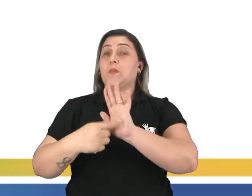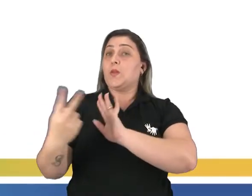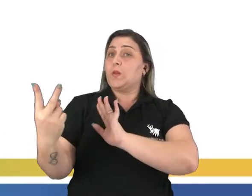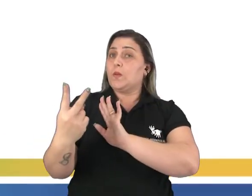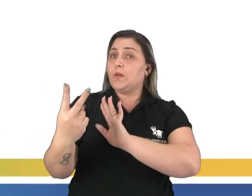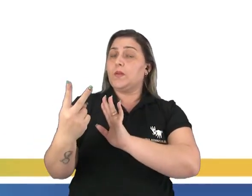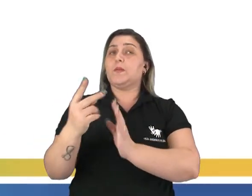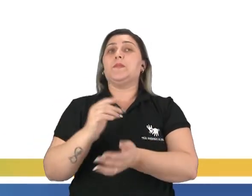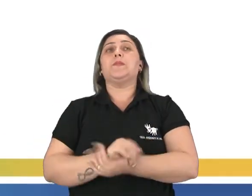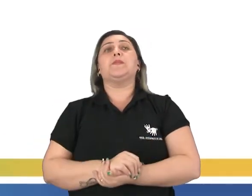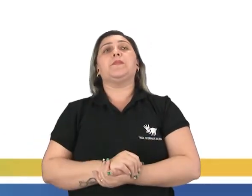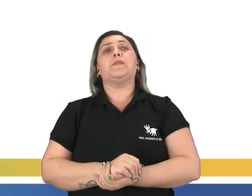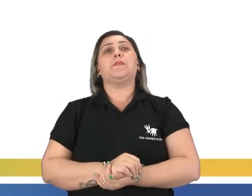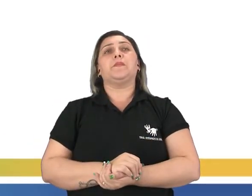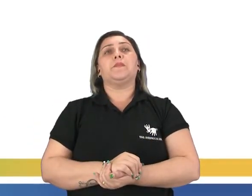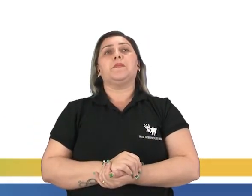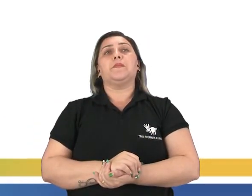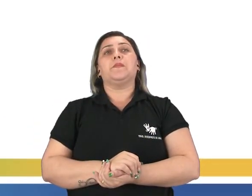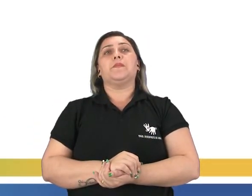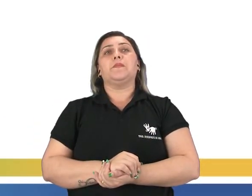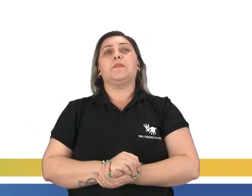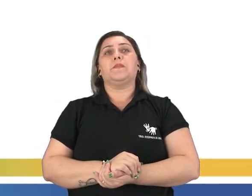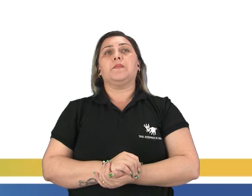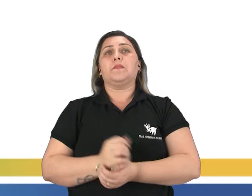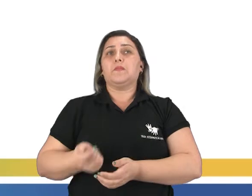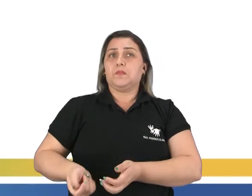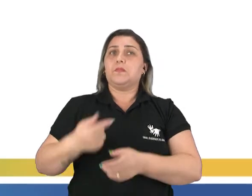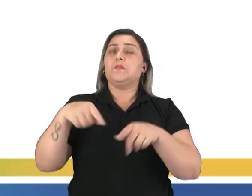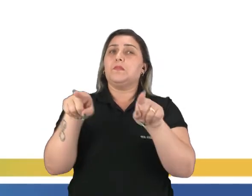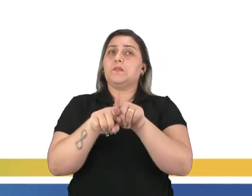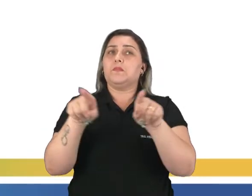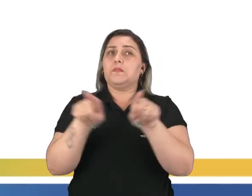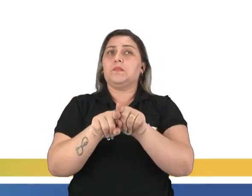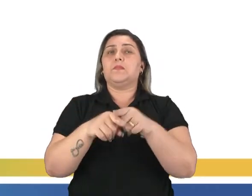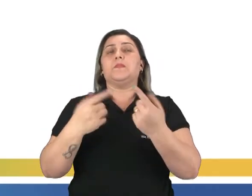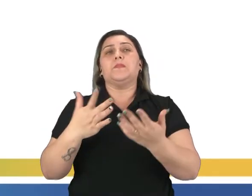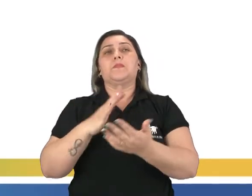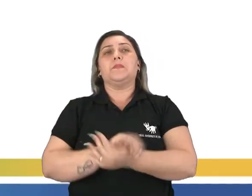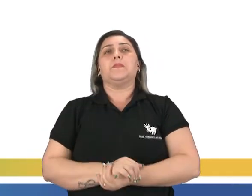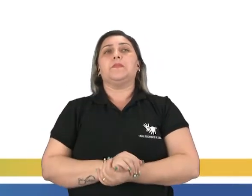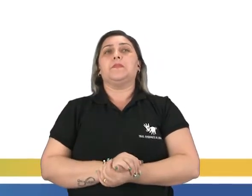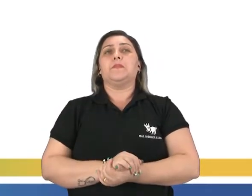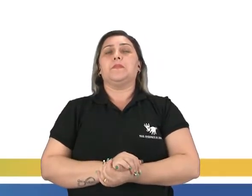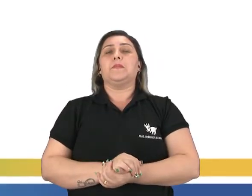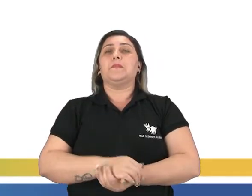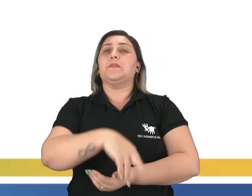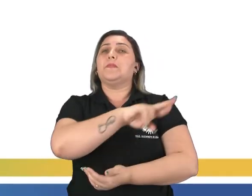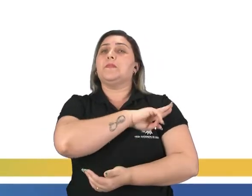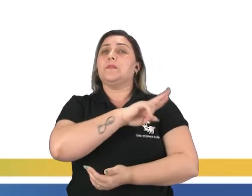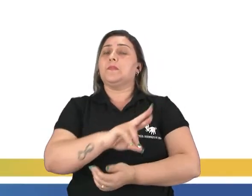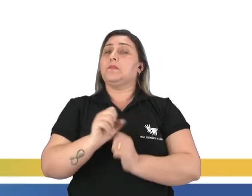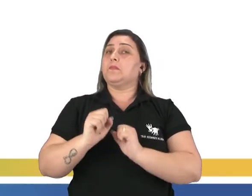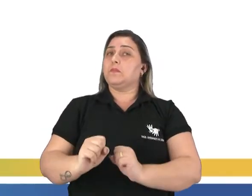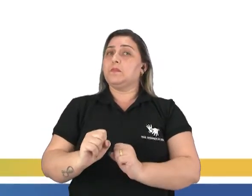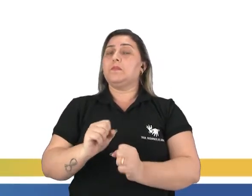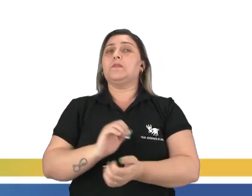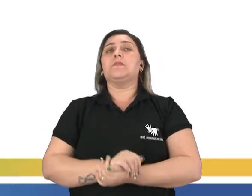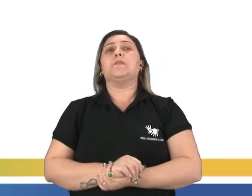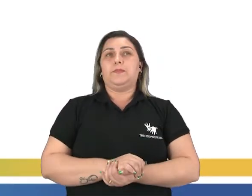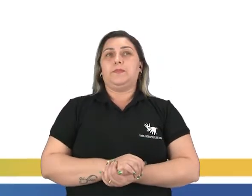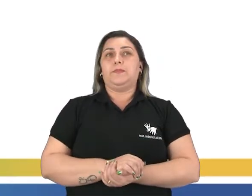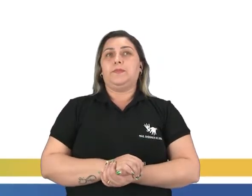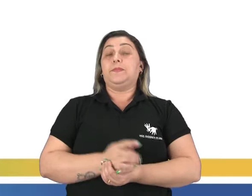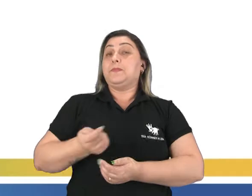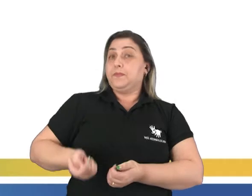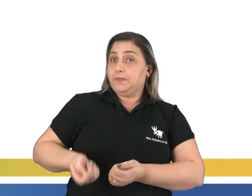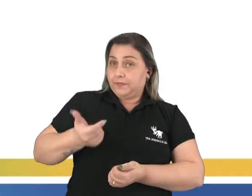dois, que vai ser cara ou coroa. Ou você pode também fazer uma certa representação, ou você pode deixar dessa forma mesmo, né?